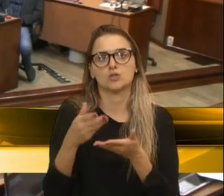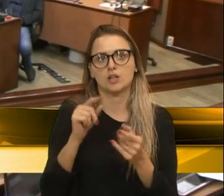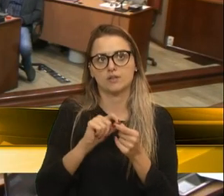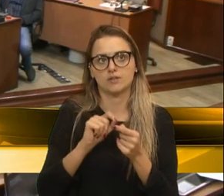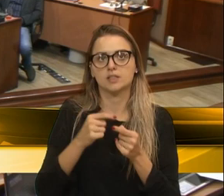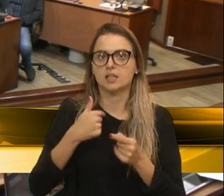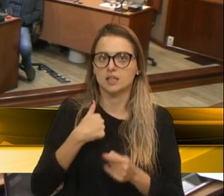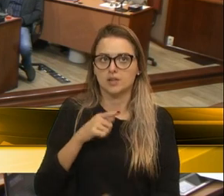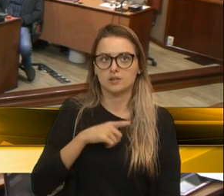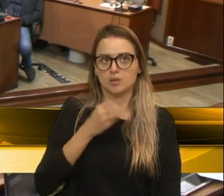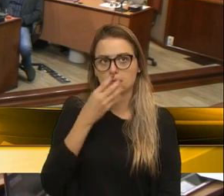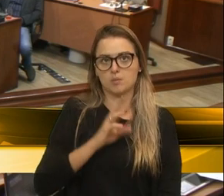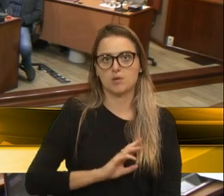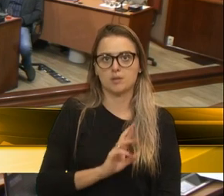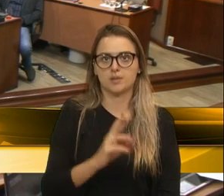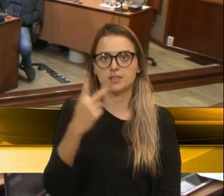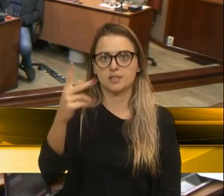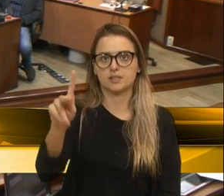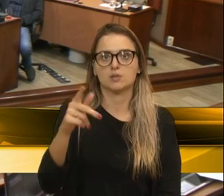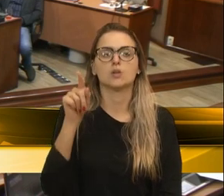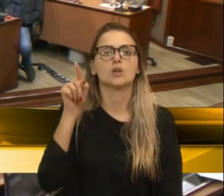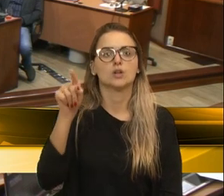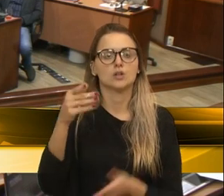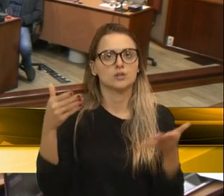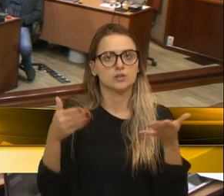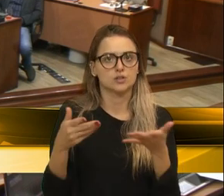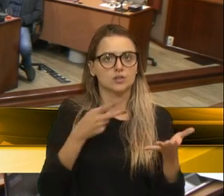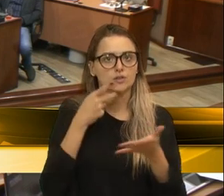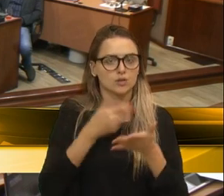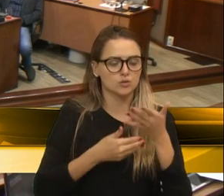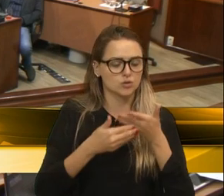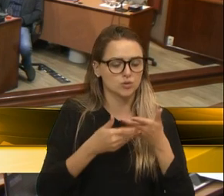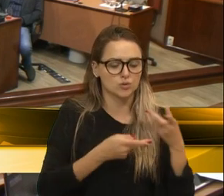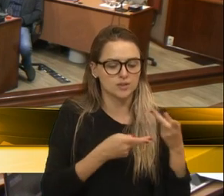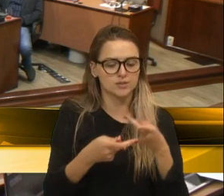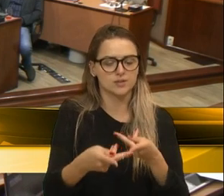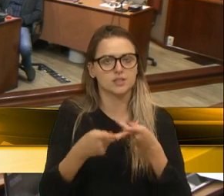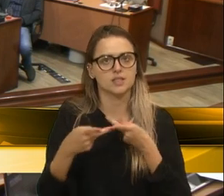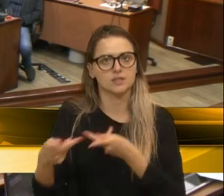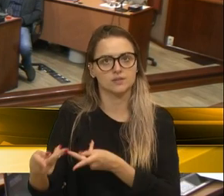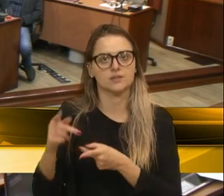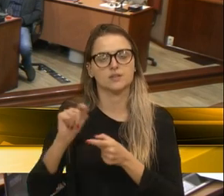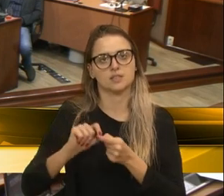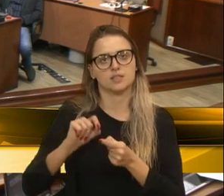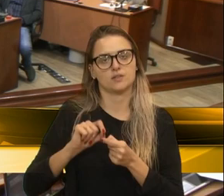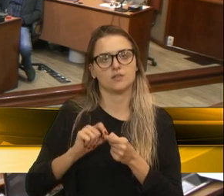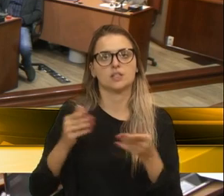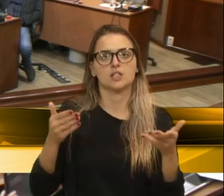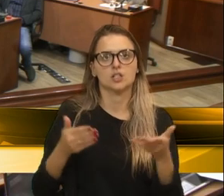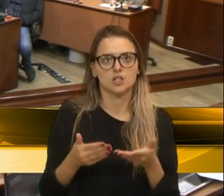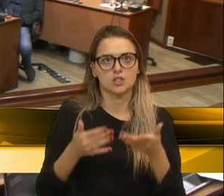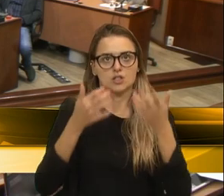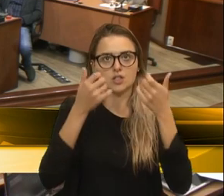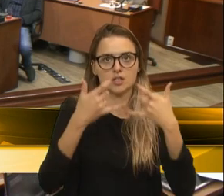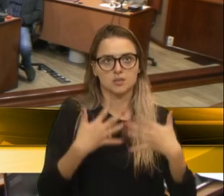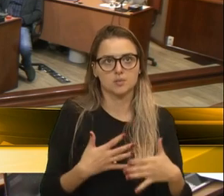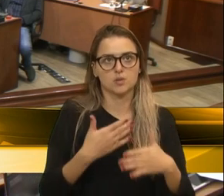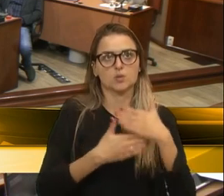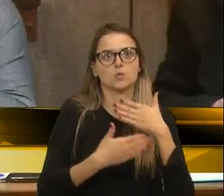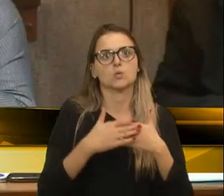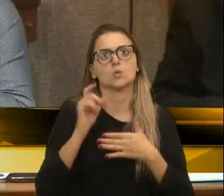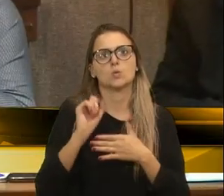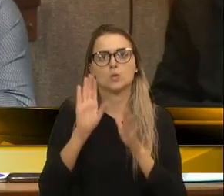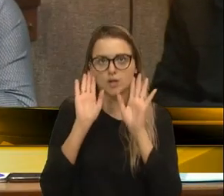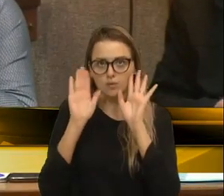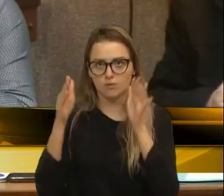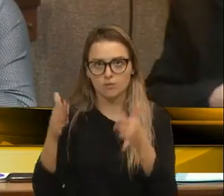bem representado. O senhor já falou de todas as visitas que nós tivemos lá, já falou de tudo aquilo que nós conseguimos e voltamos para